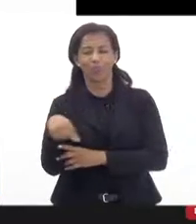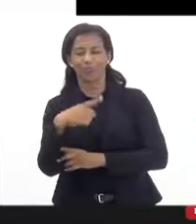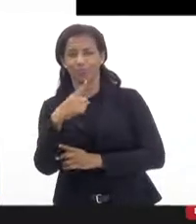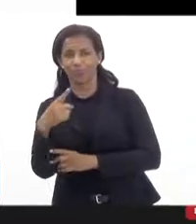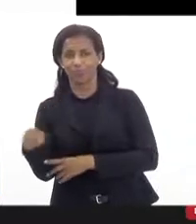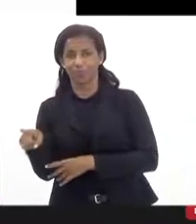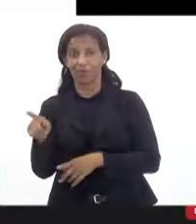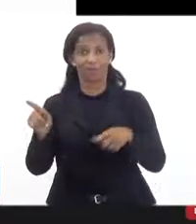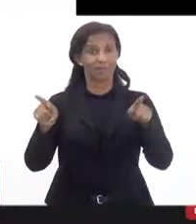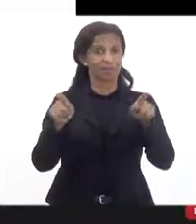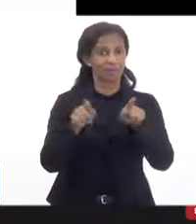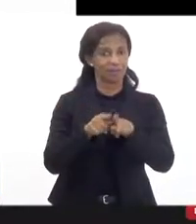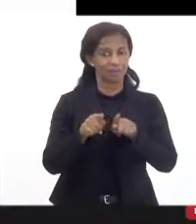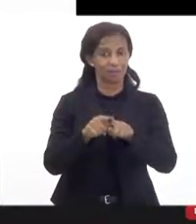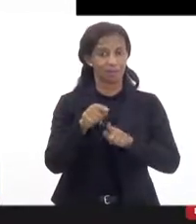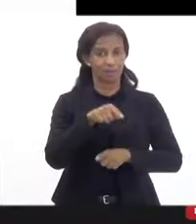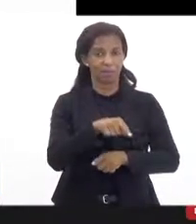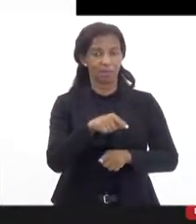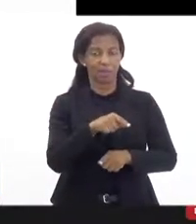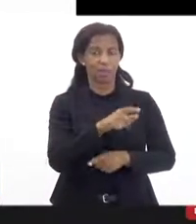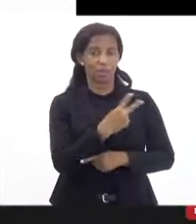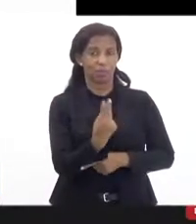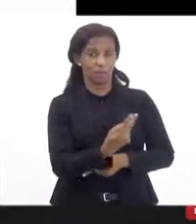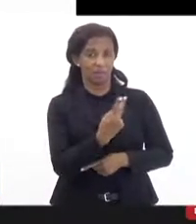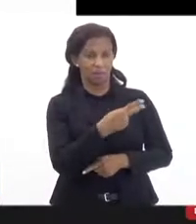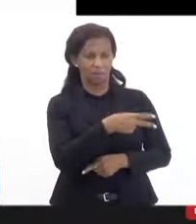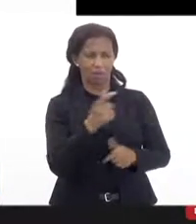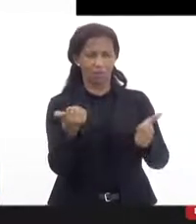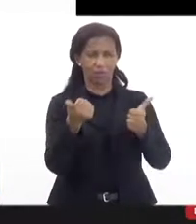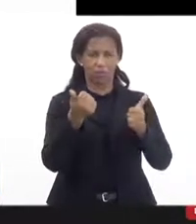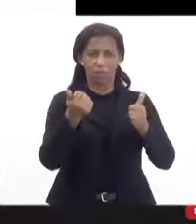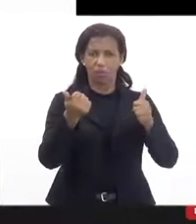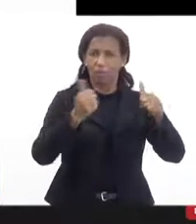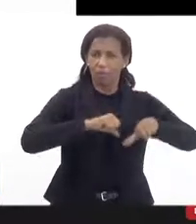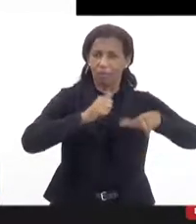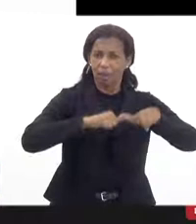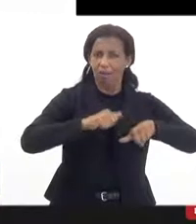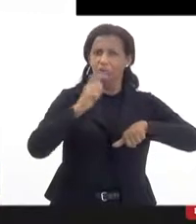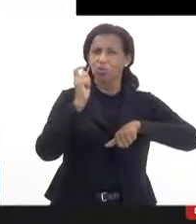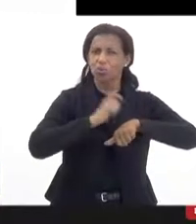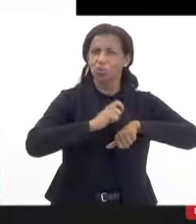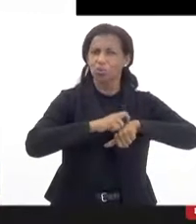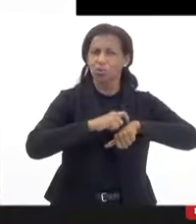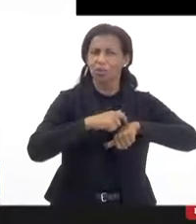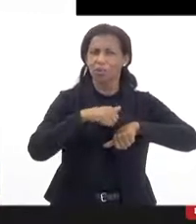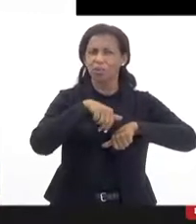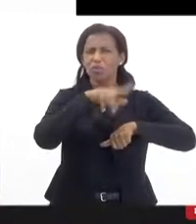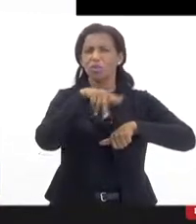ainda sobre esses créditos é feita uma análise sobre o tempo decorrido